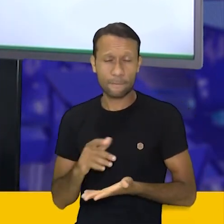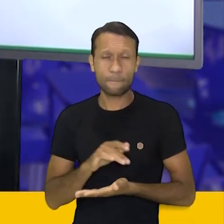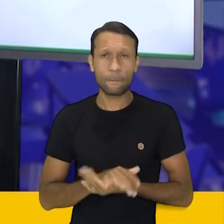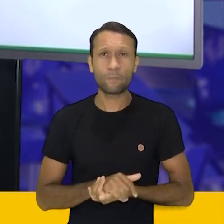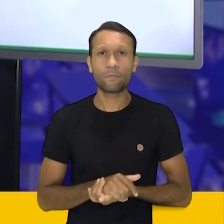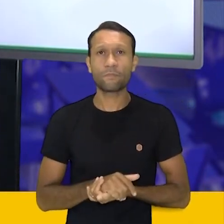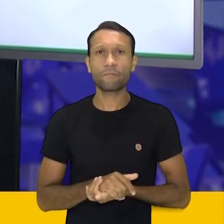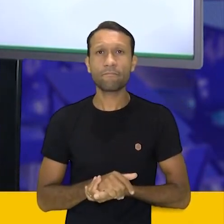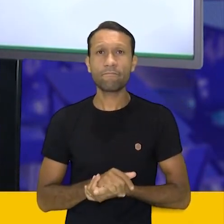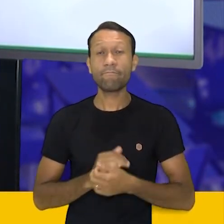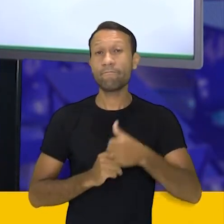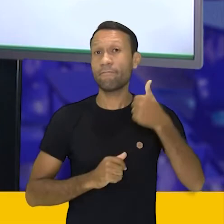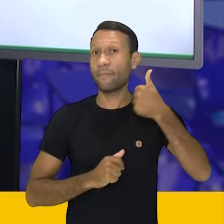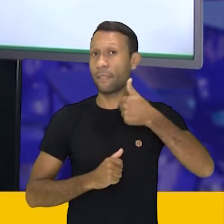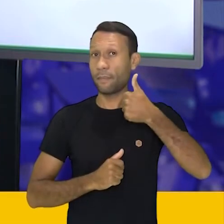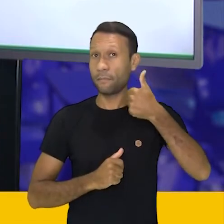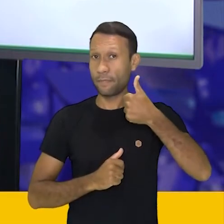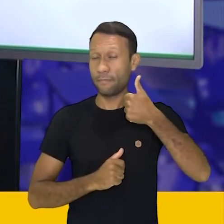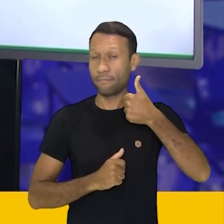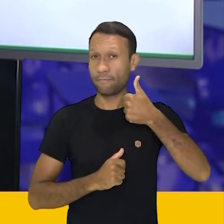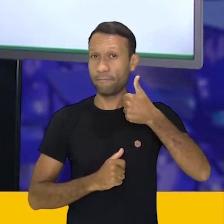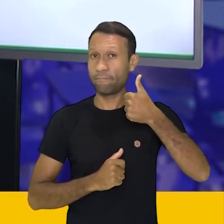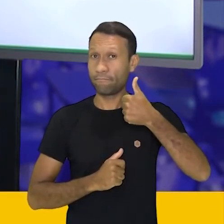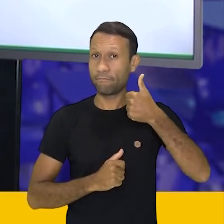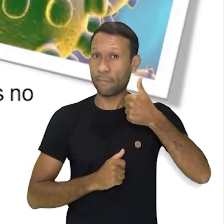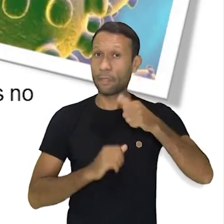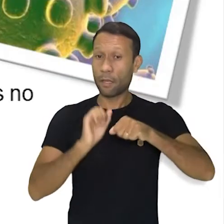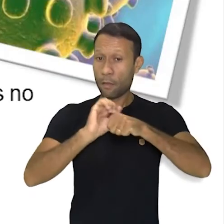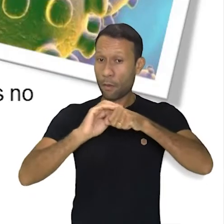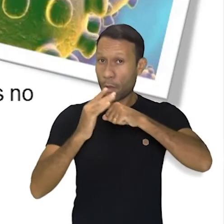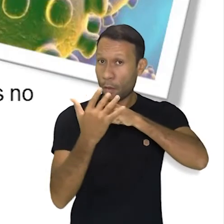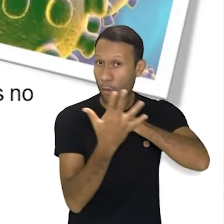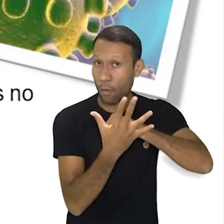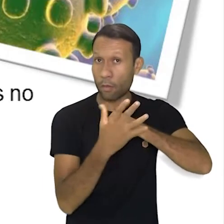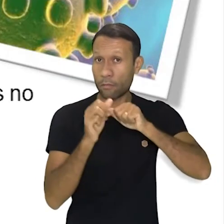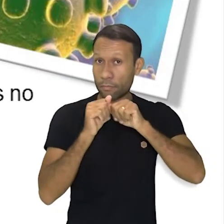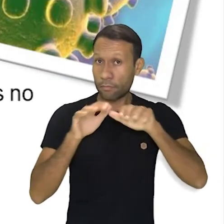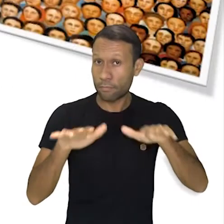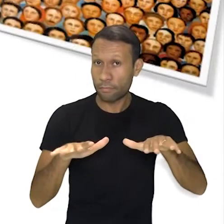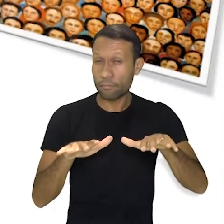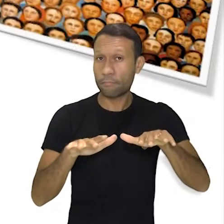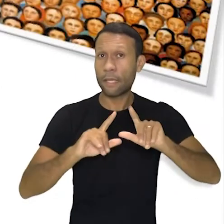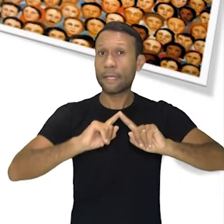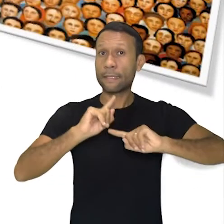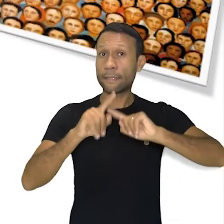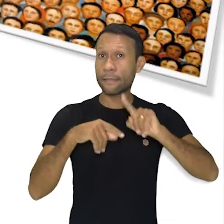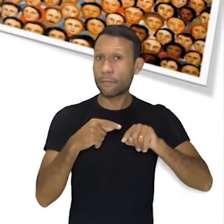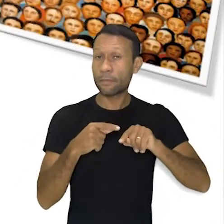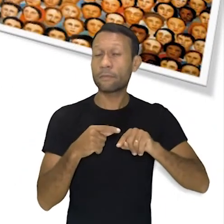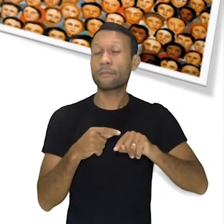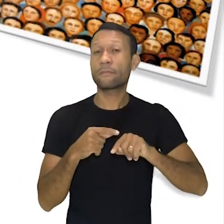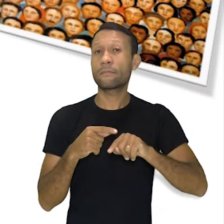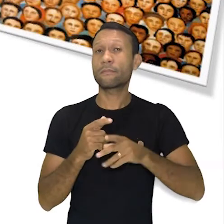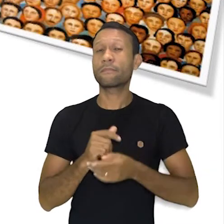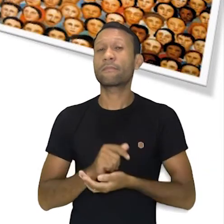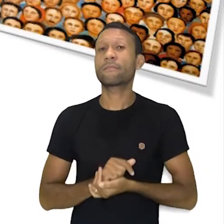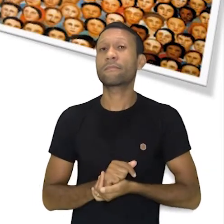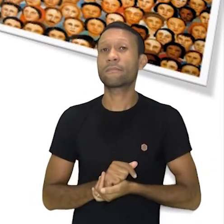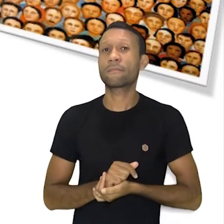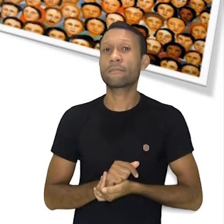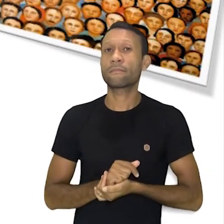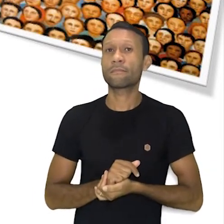Aqui são provocações. A primeira, provocações sobre o coronavírus, e depois você vai